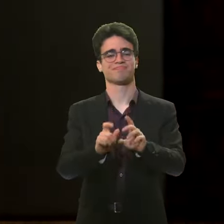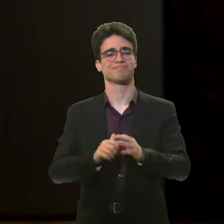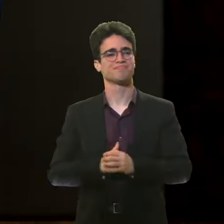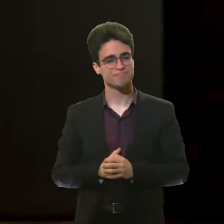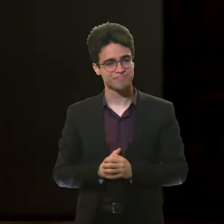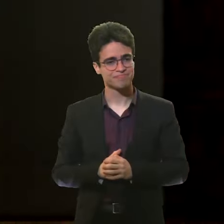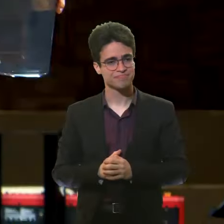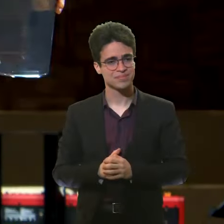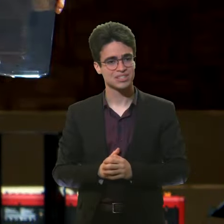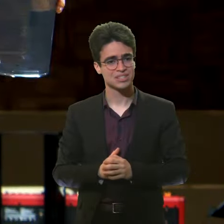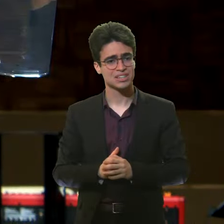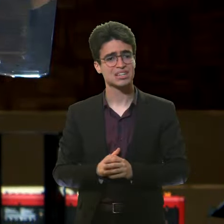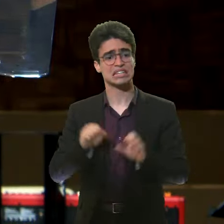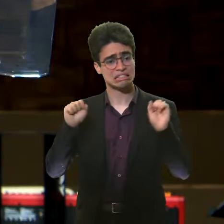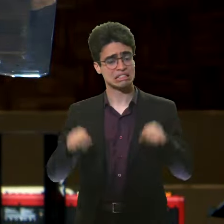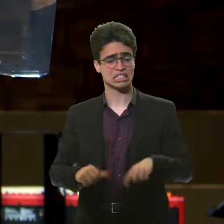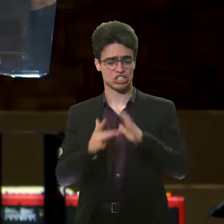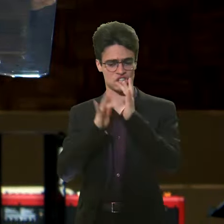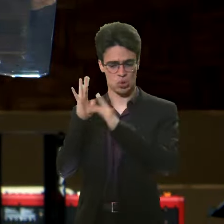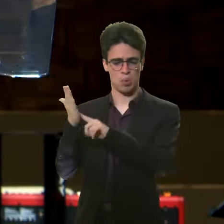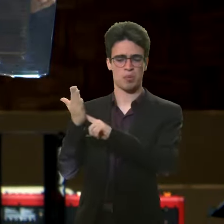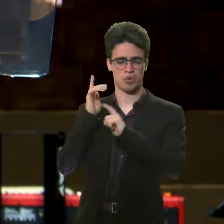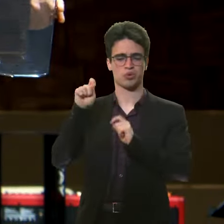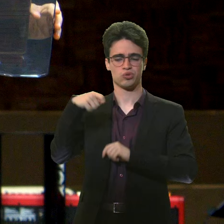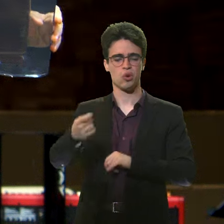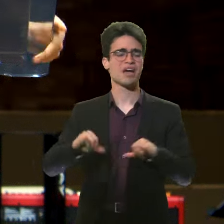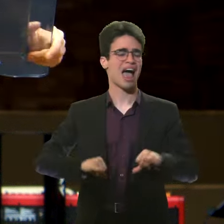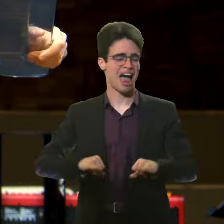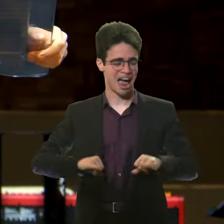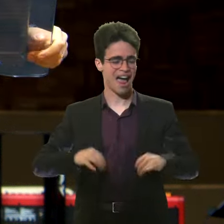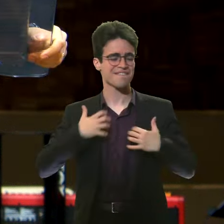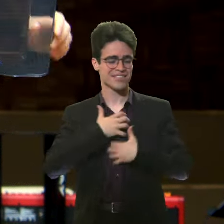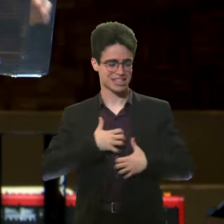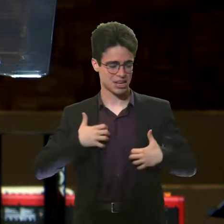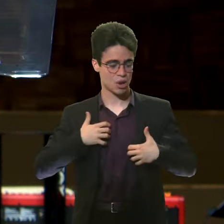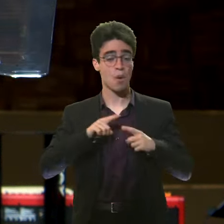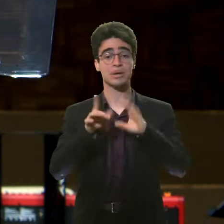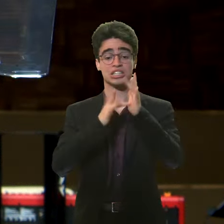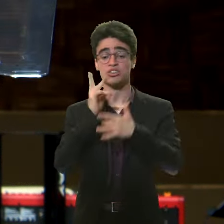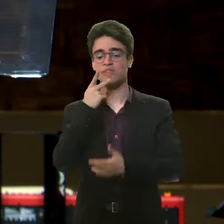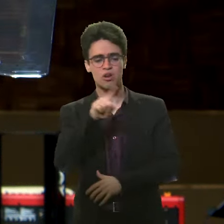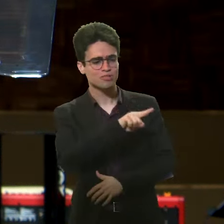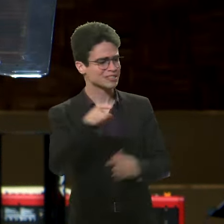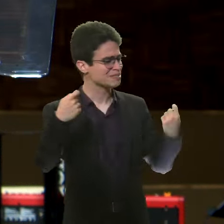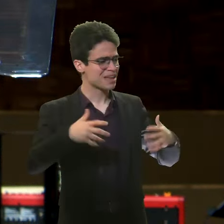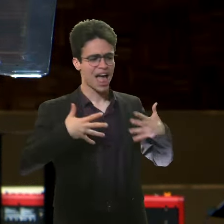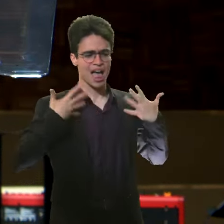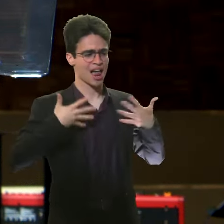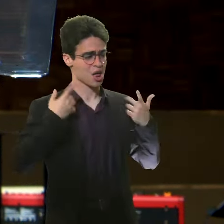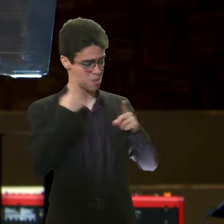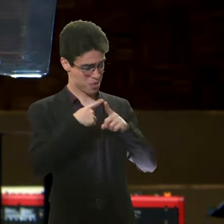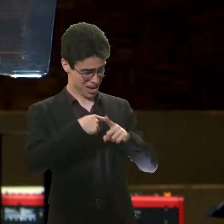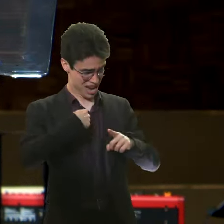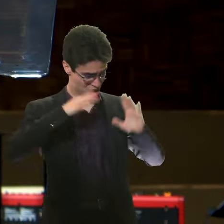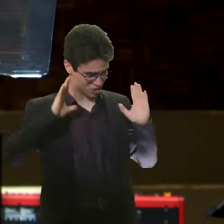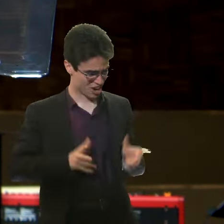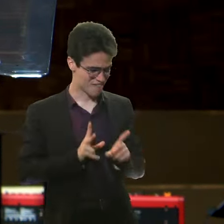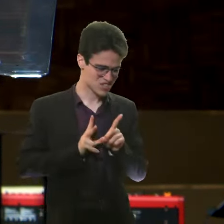Jesus nos disse de aflições nesse mundo, mas disse para termos bom ânimo, porque Ele conquistou a vitória na